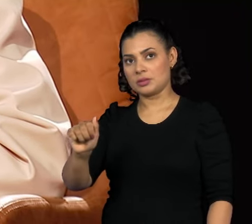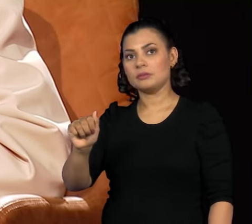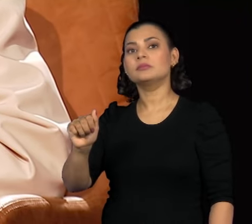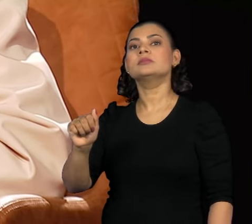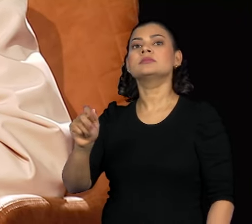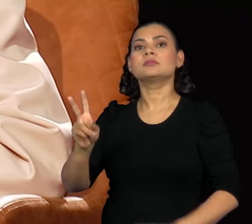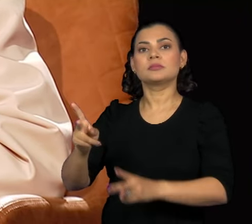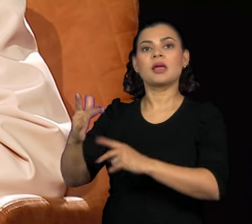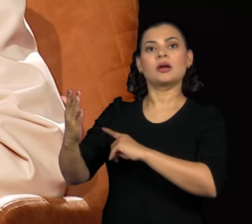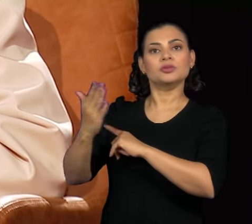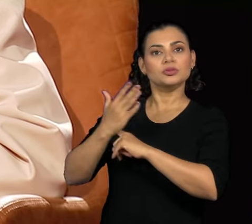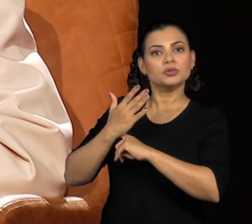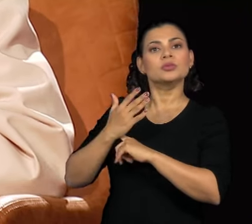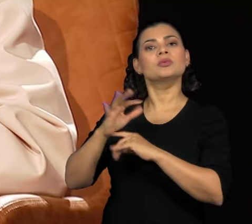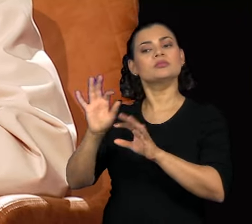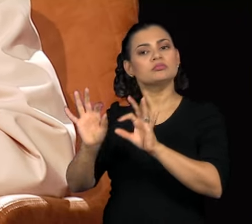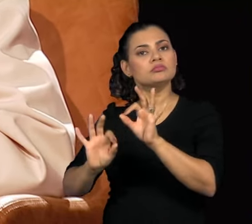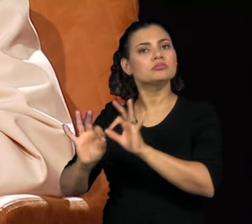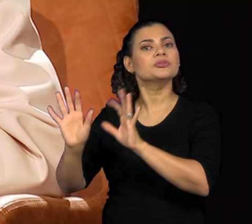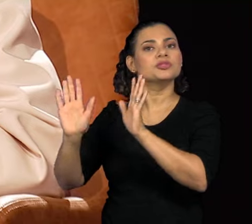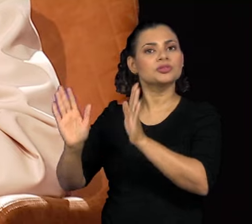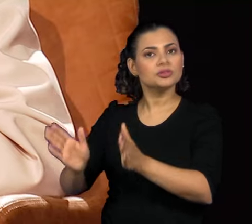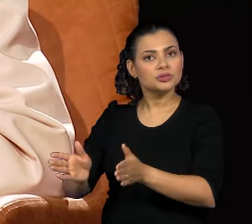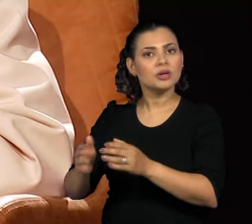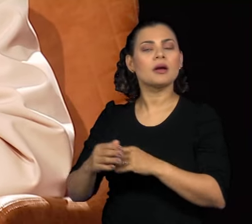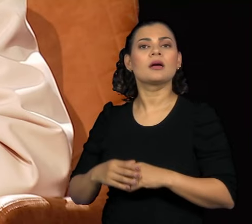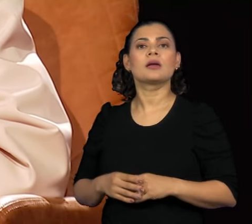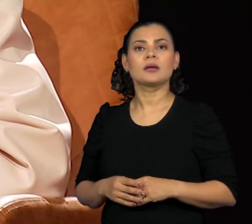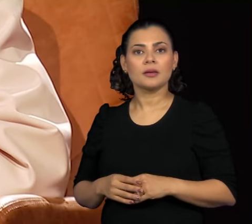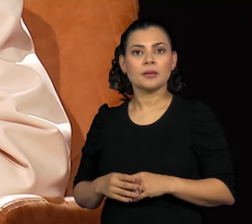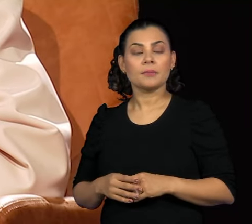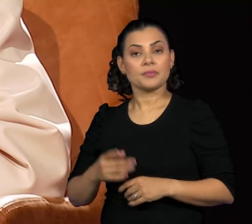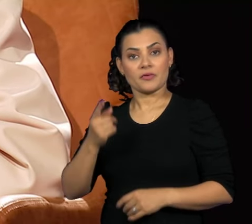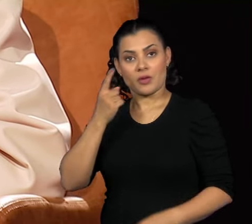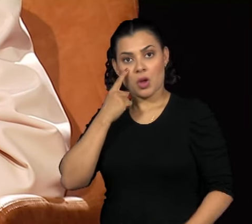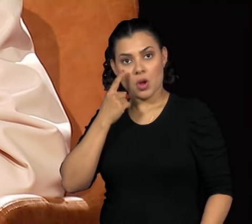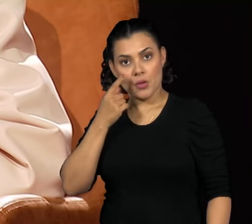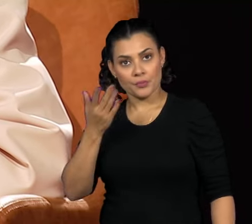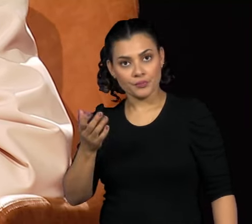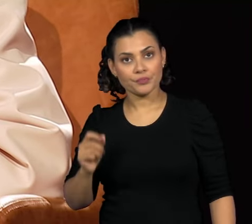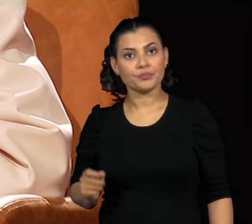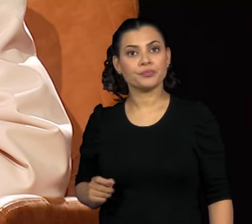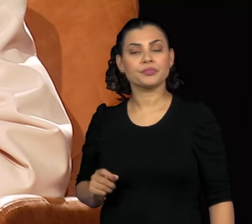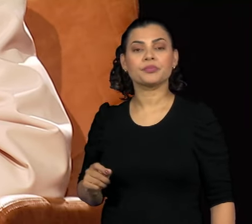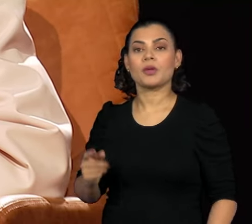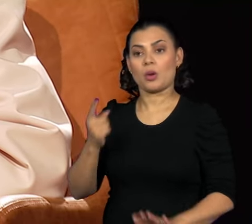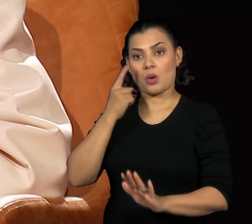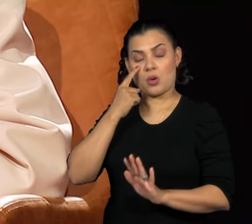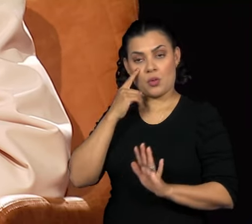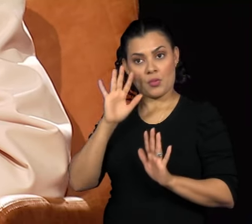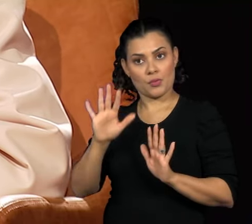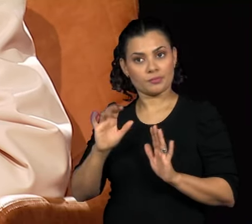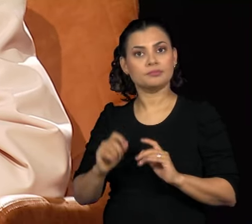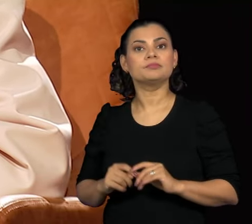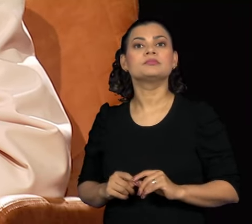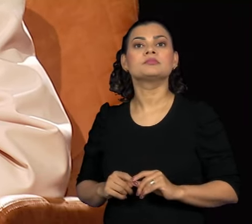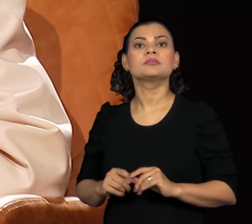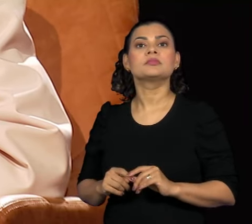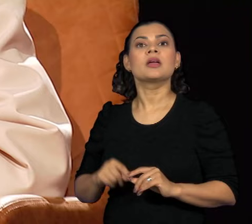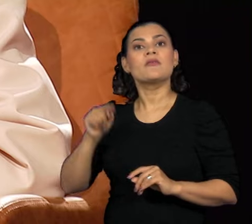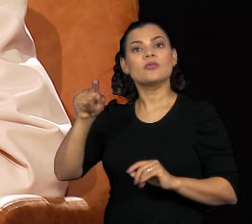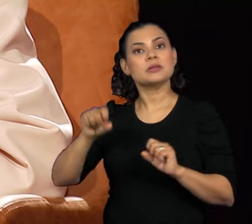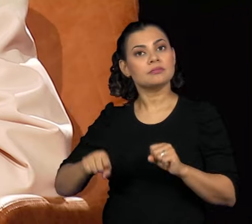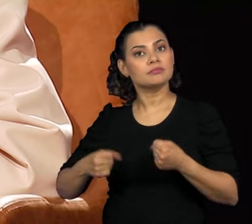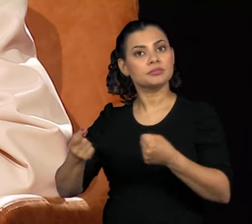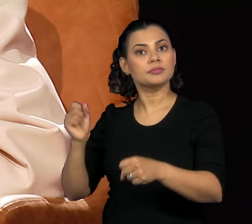foi lá, jogou nos búzios direitinho, disse, olha, é mais uma missão que o